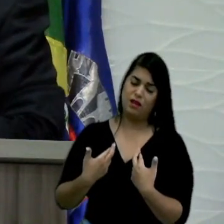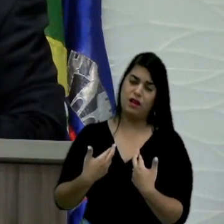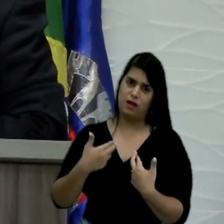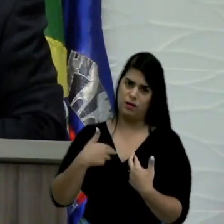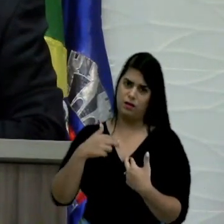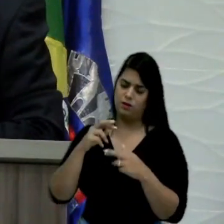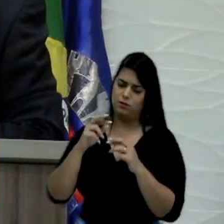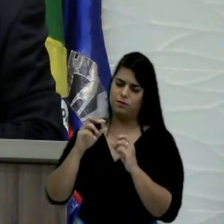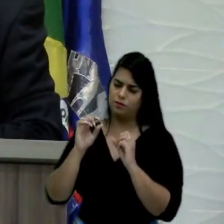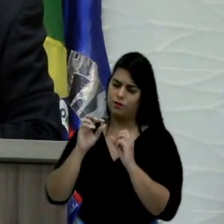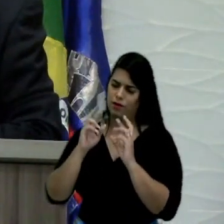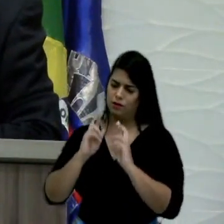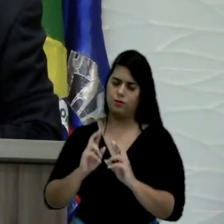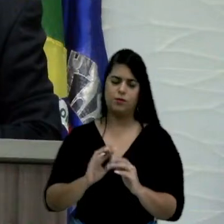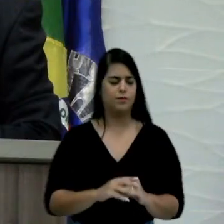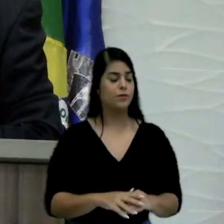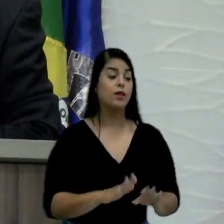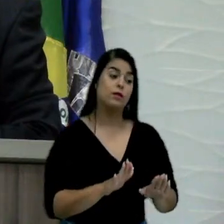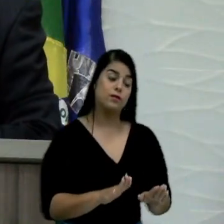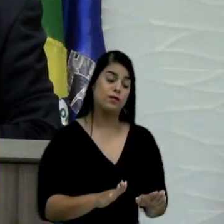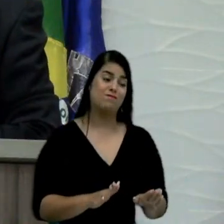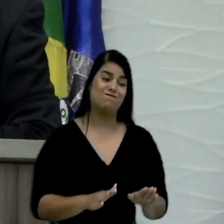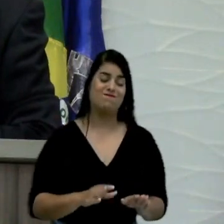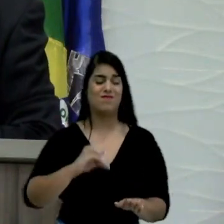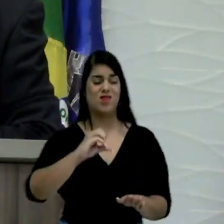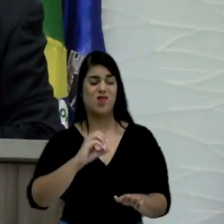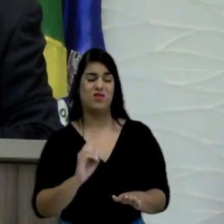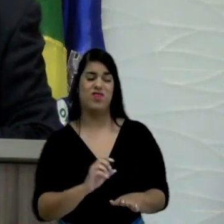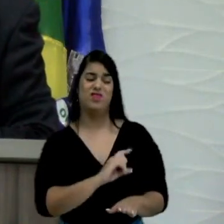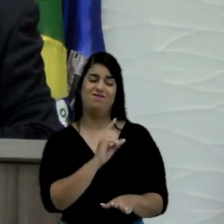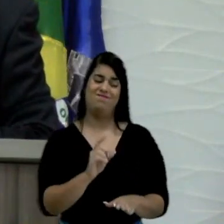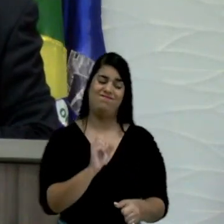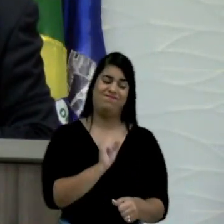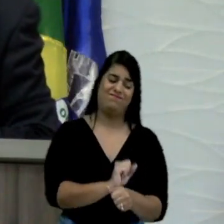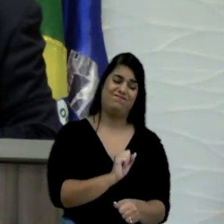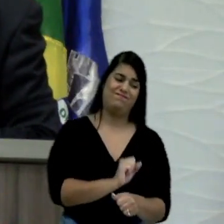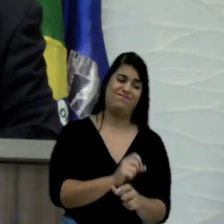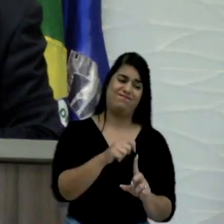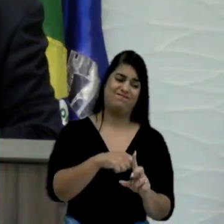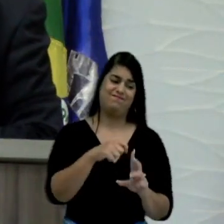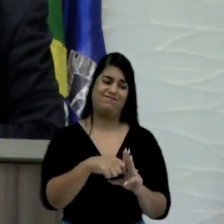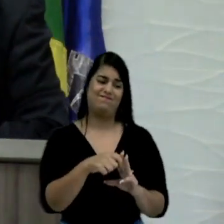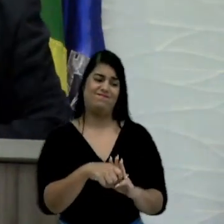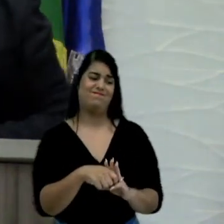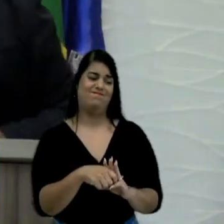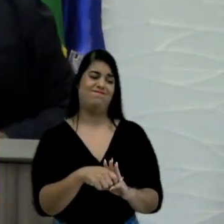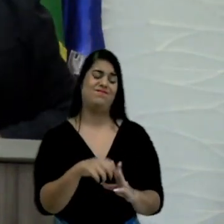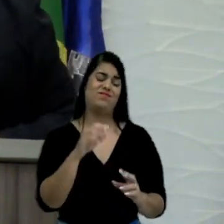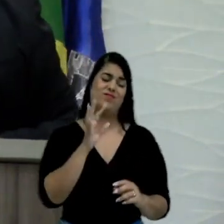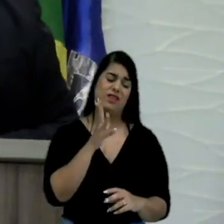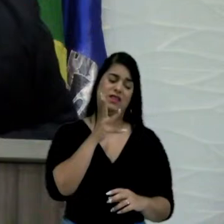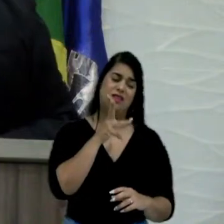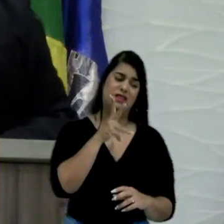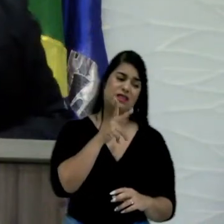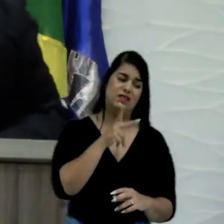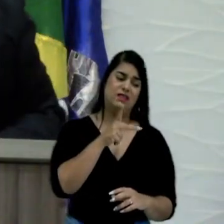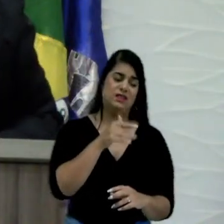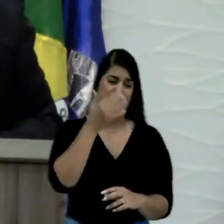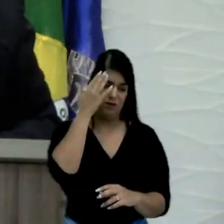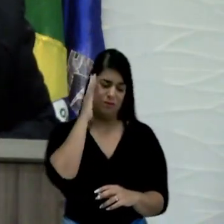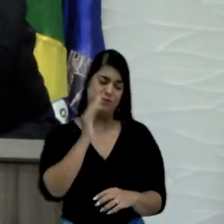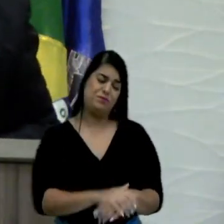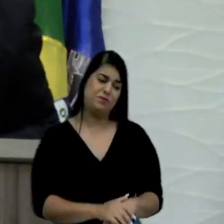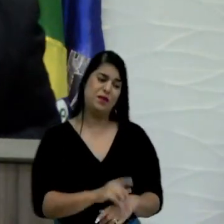tem para botar, para marcar uma consulta, depois passa do cirurgião, faz o exame, volta, remarca de novo para ir